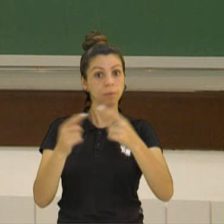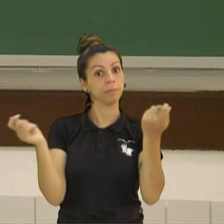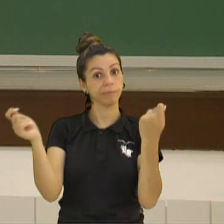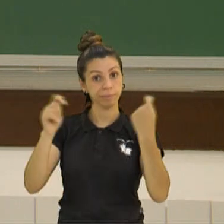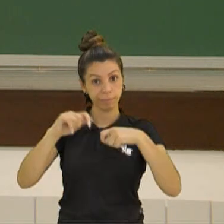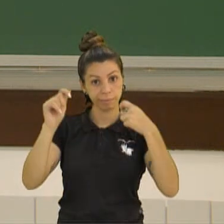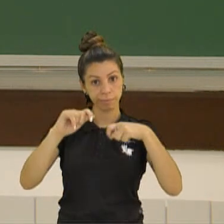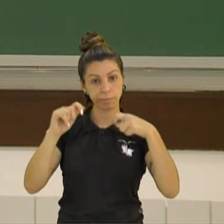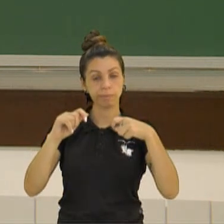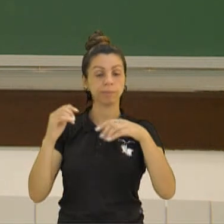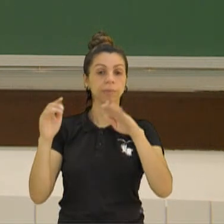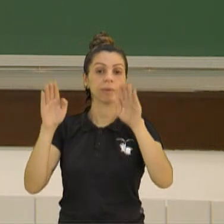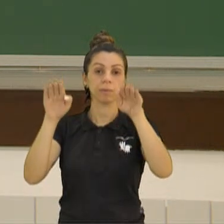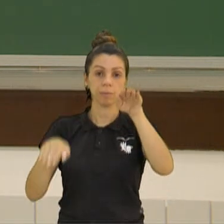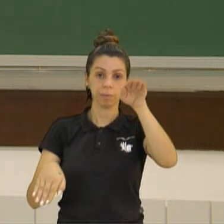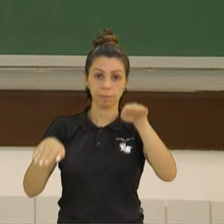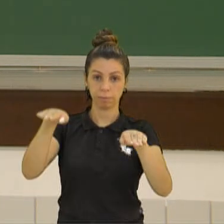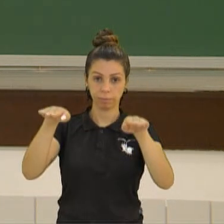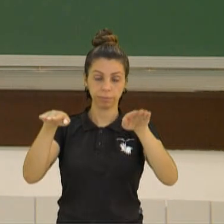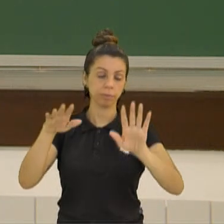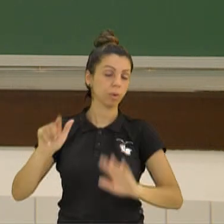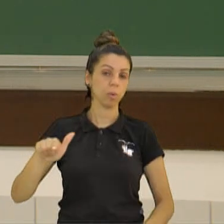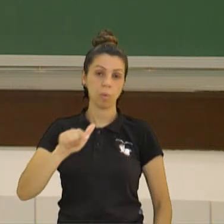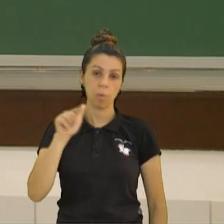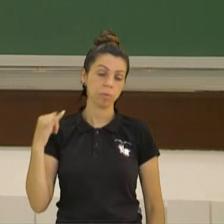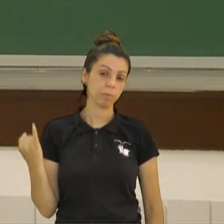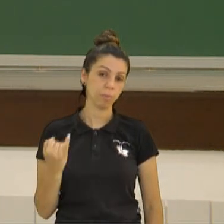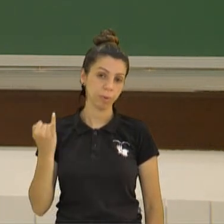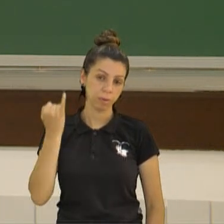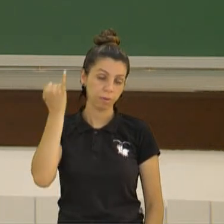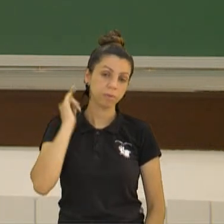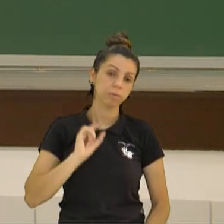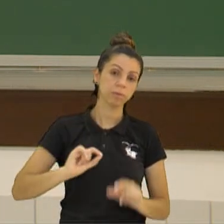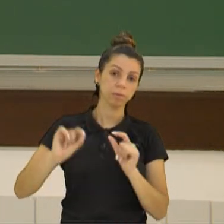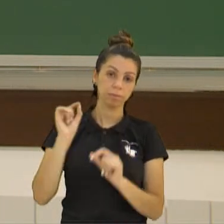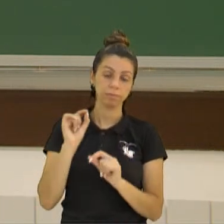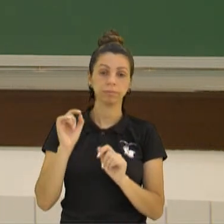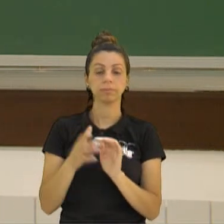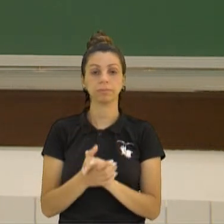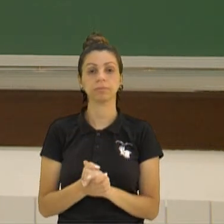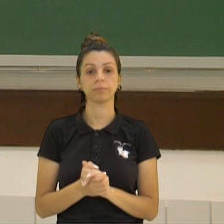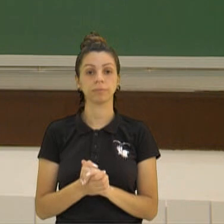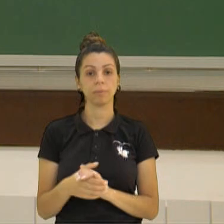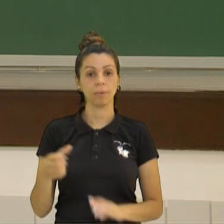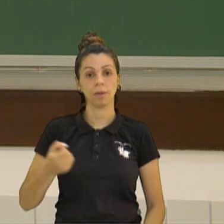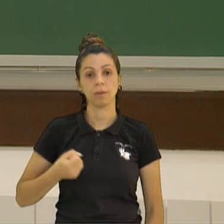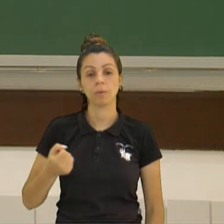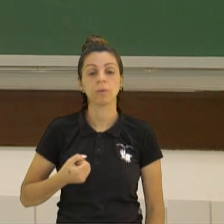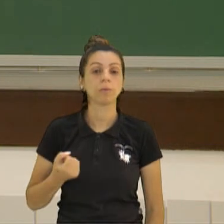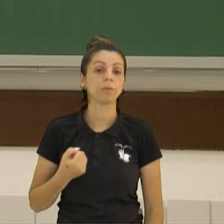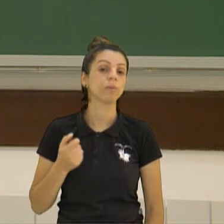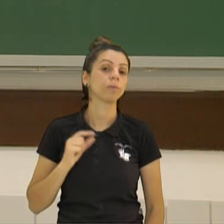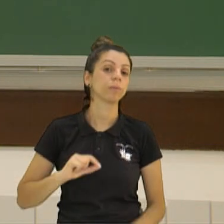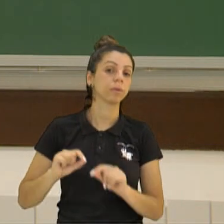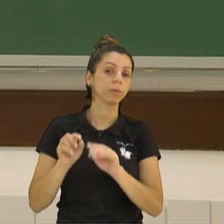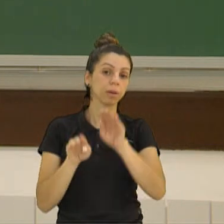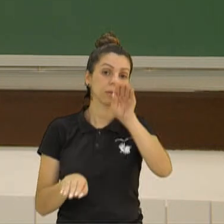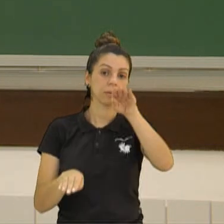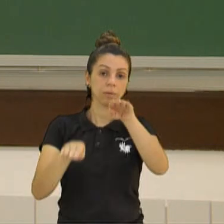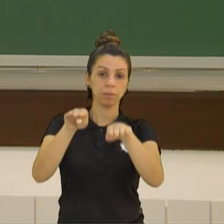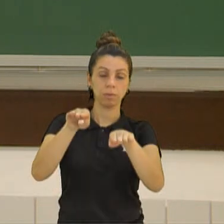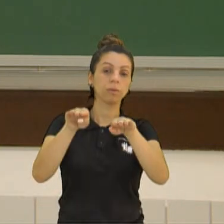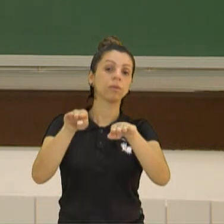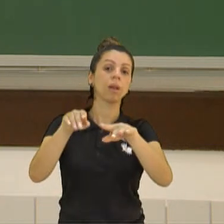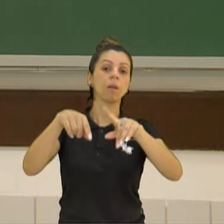como grandezas. Tá? Um outro fato importante é que essas grandezas que são proporcionais,